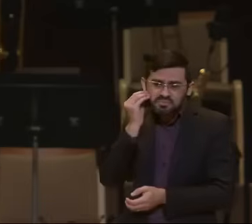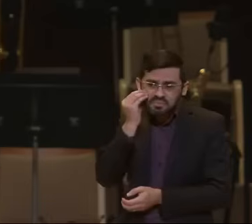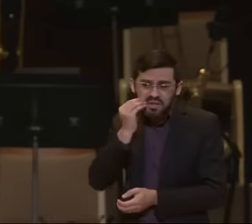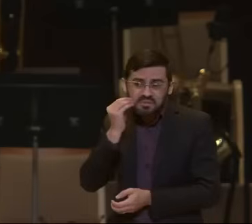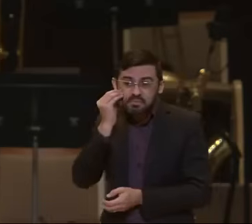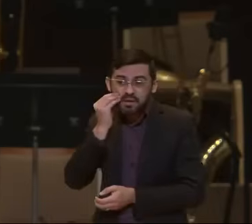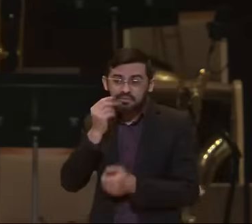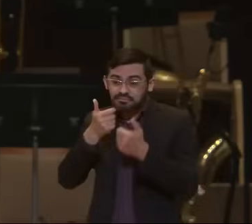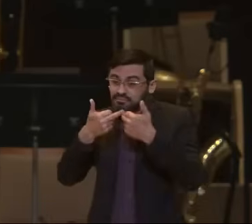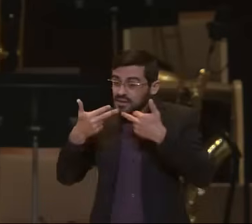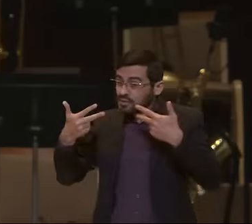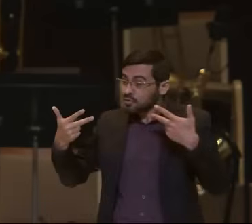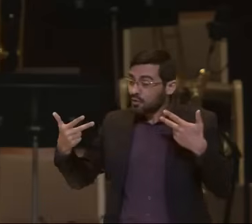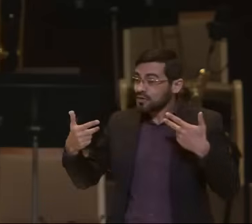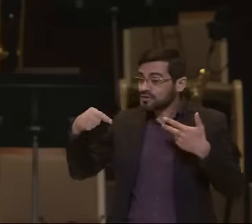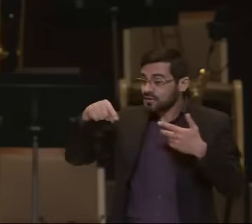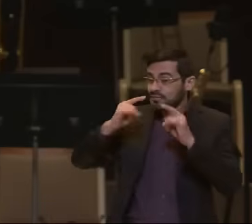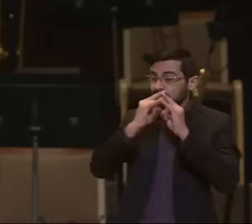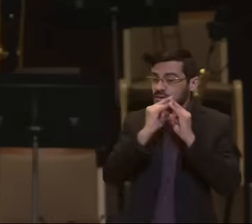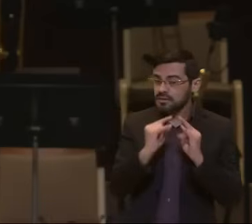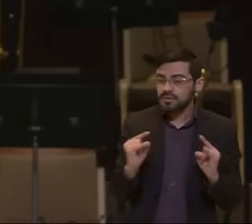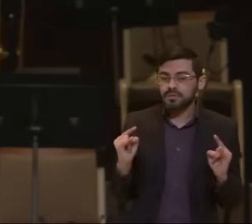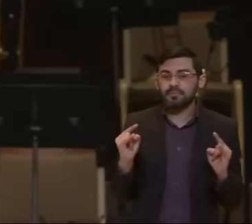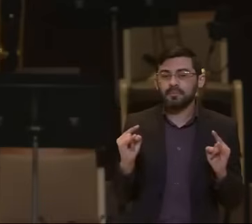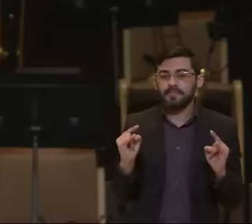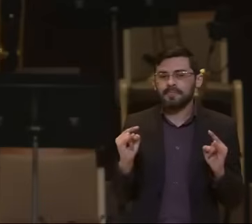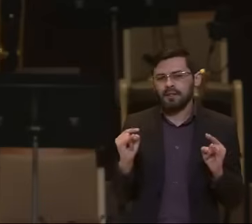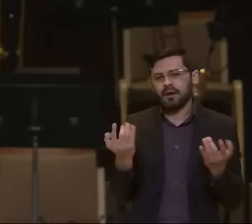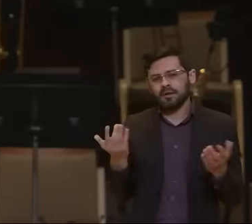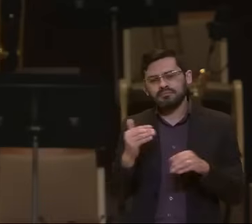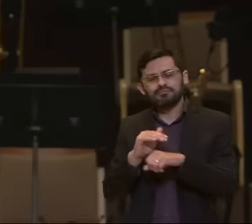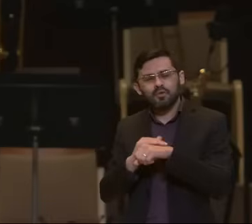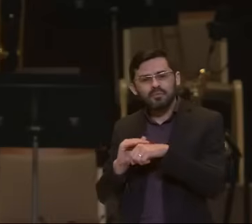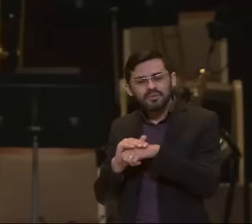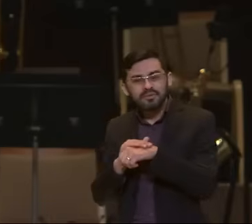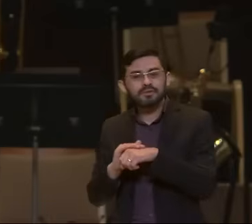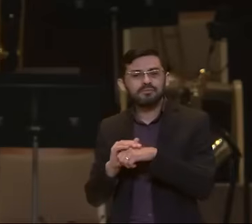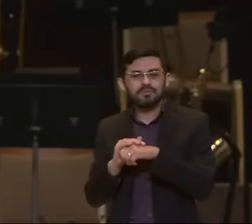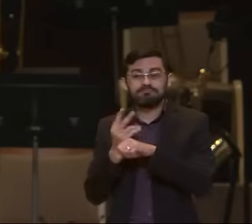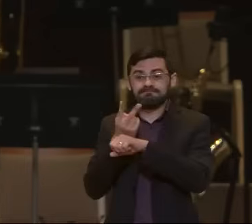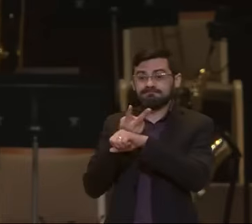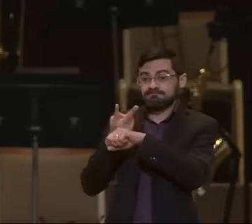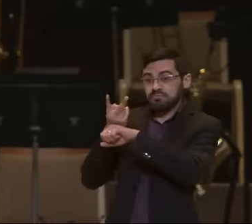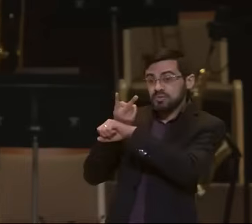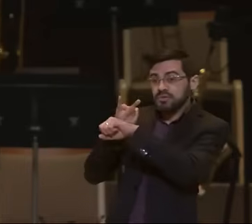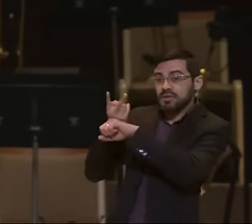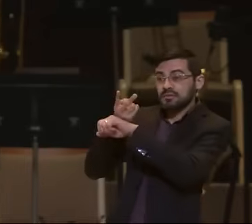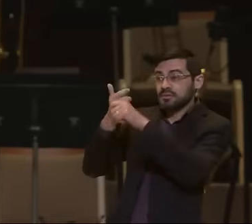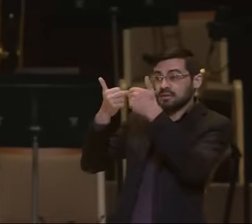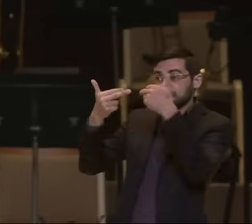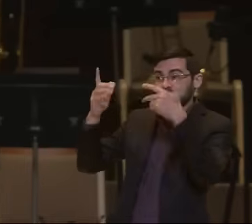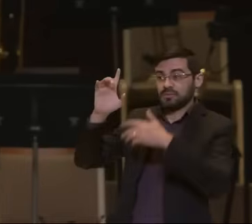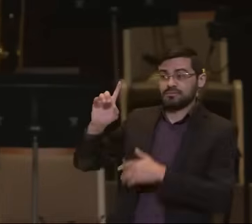aqui. E aí a gente começou uma busca de algo espiritual.